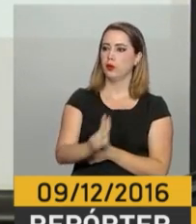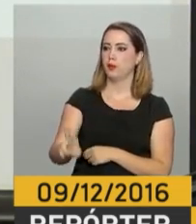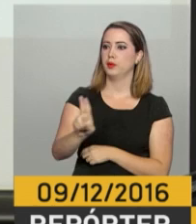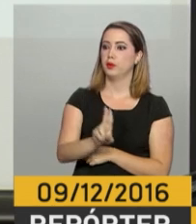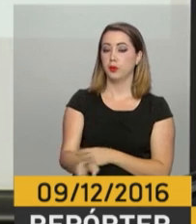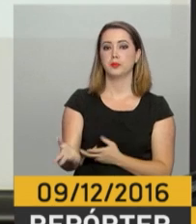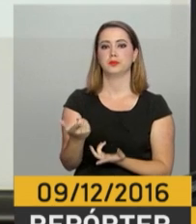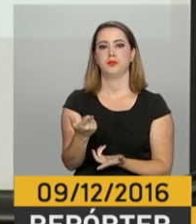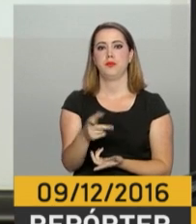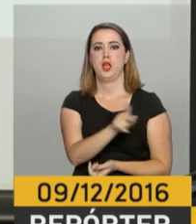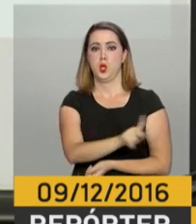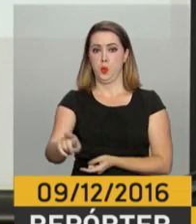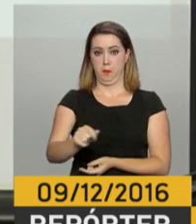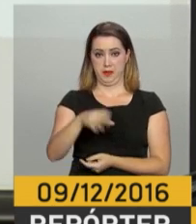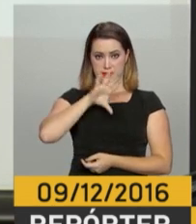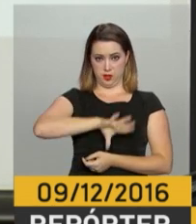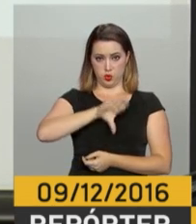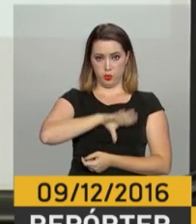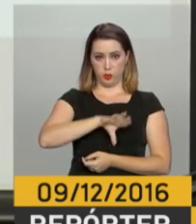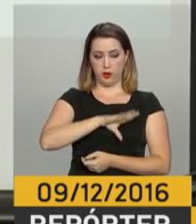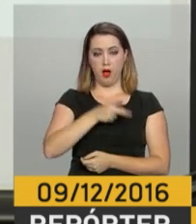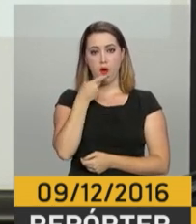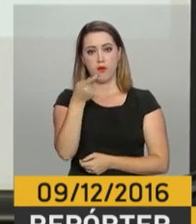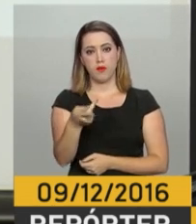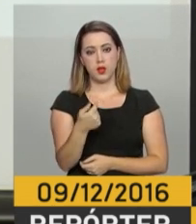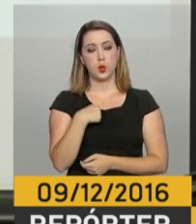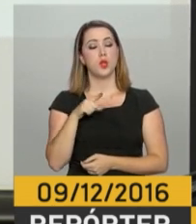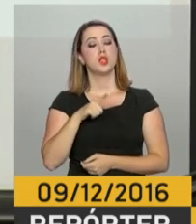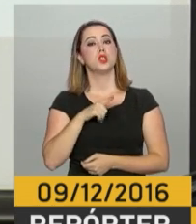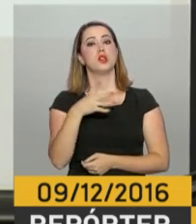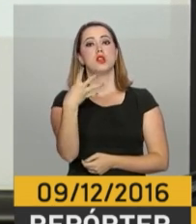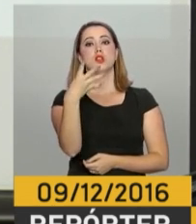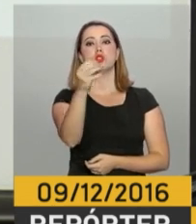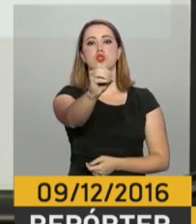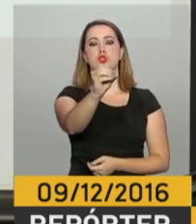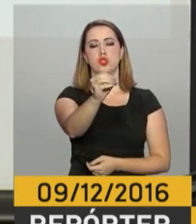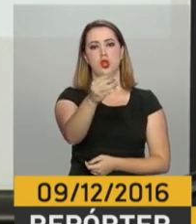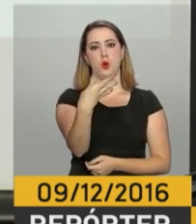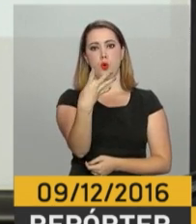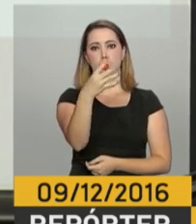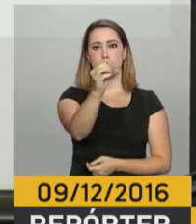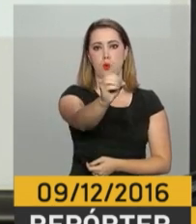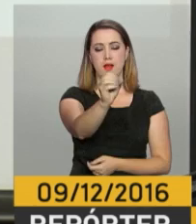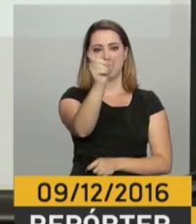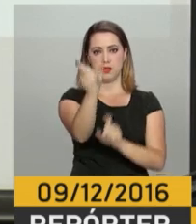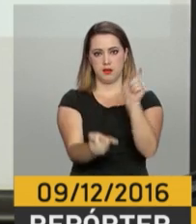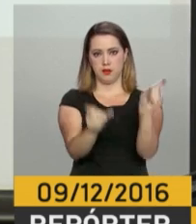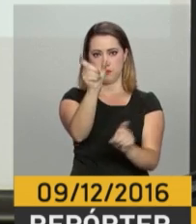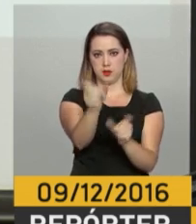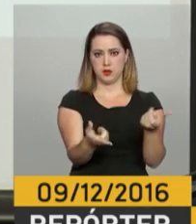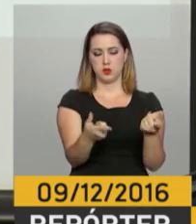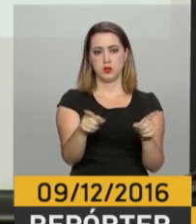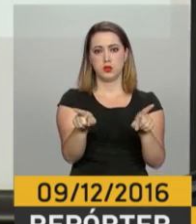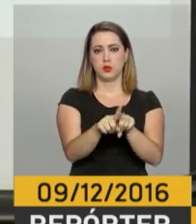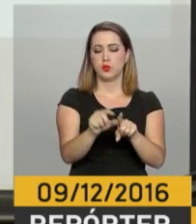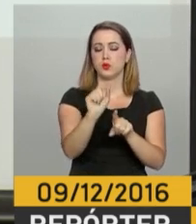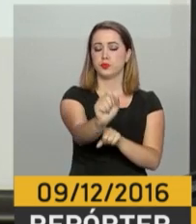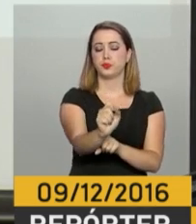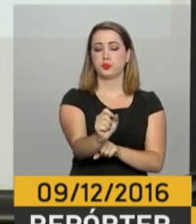Rio de Janeiro, onde havia 40 autoridades e 10 oradores. Portanto, eu